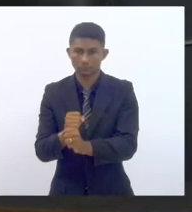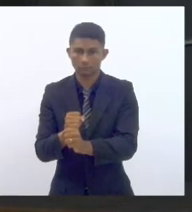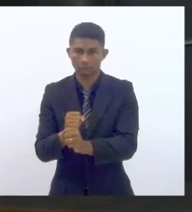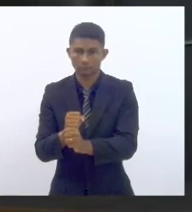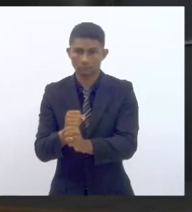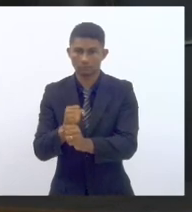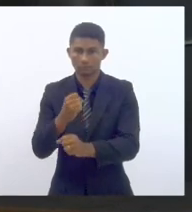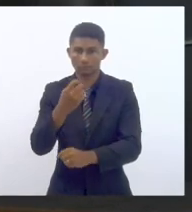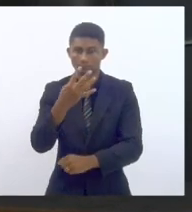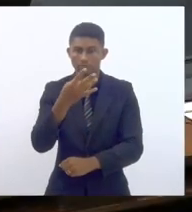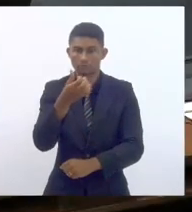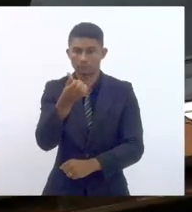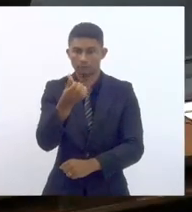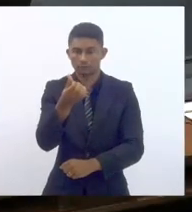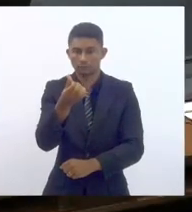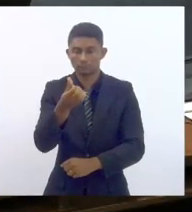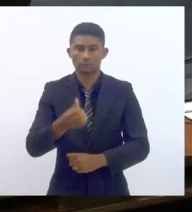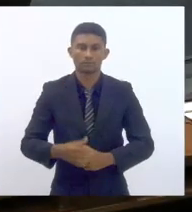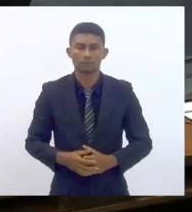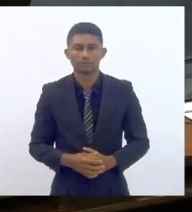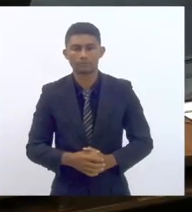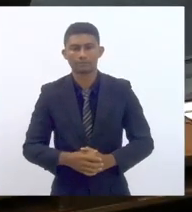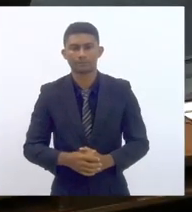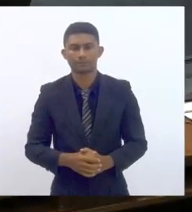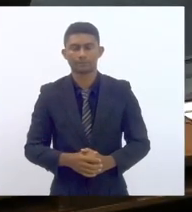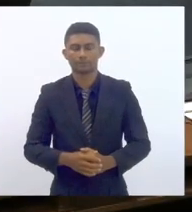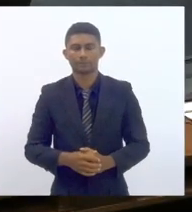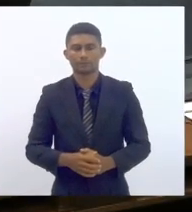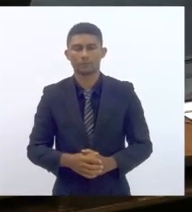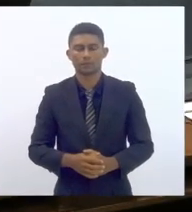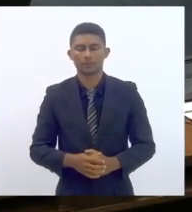46. Obrigada.